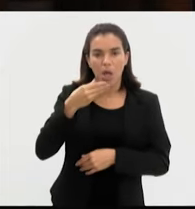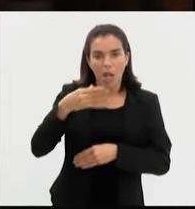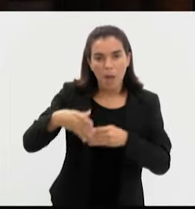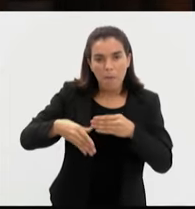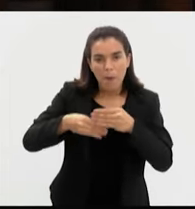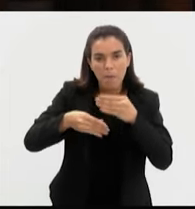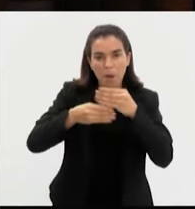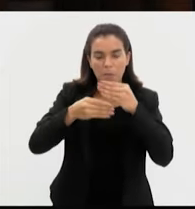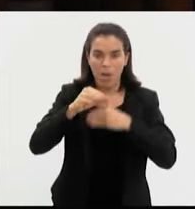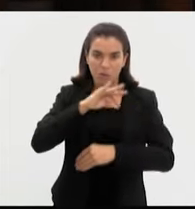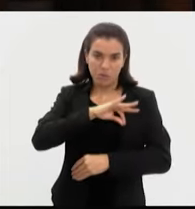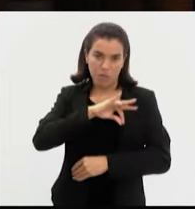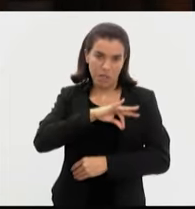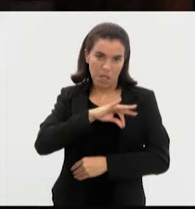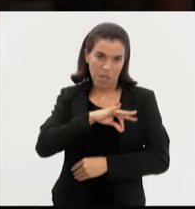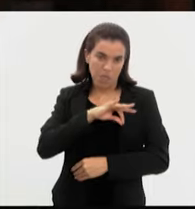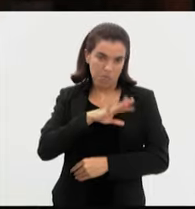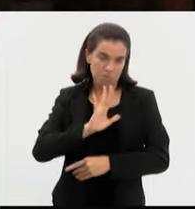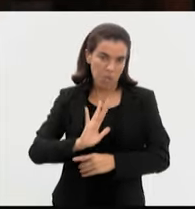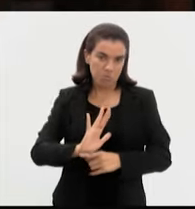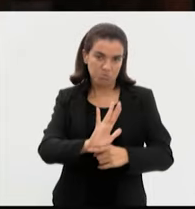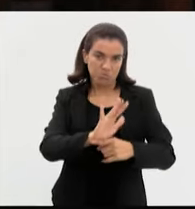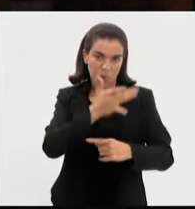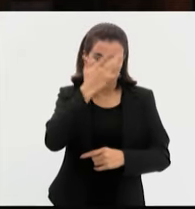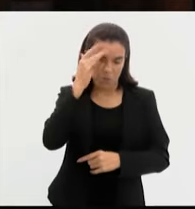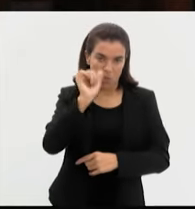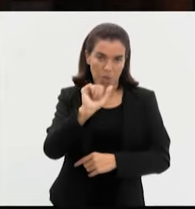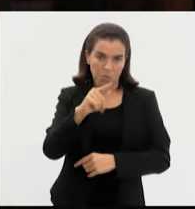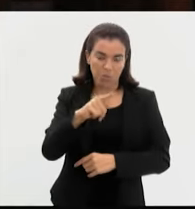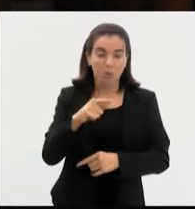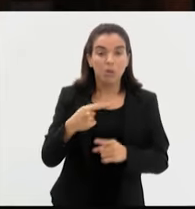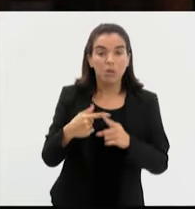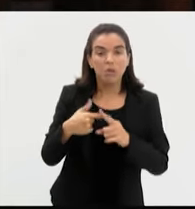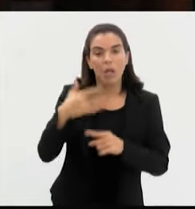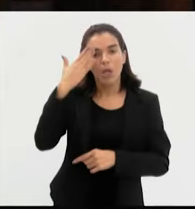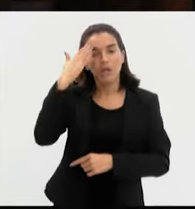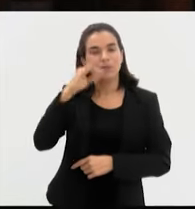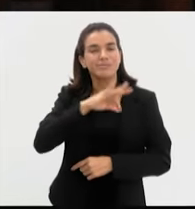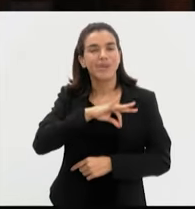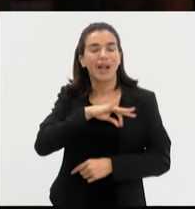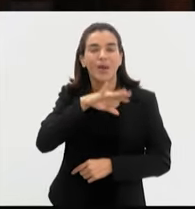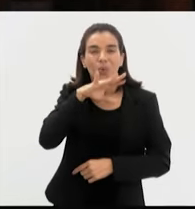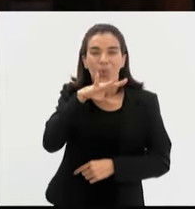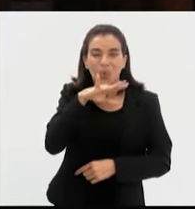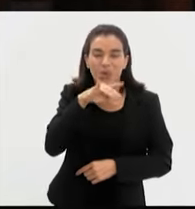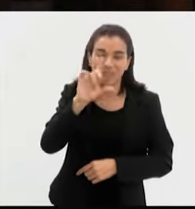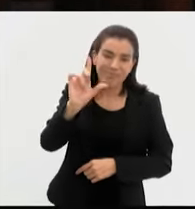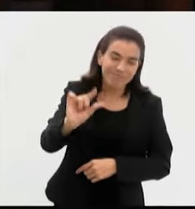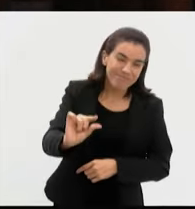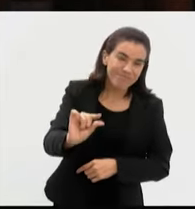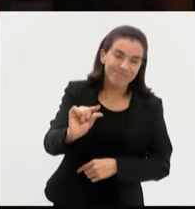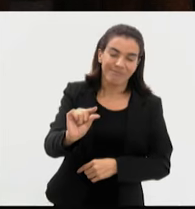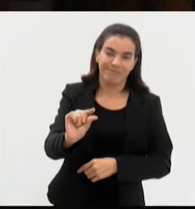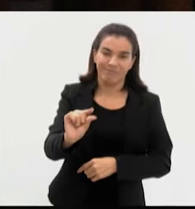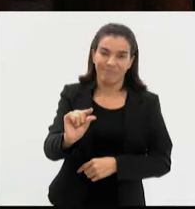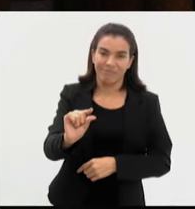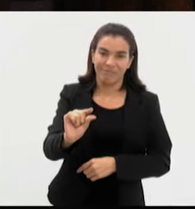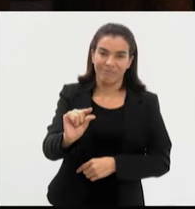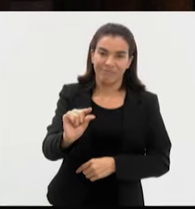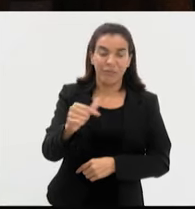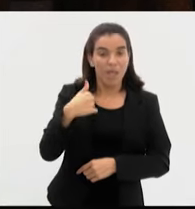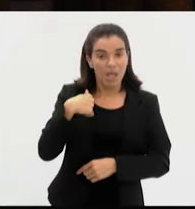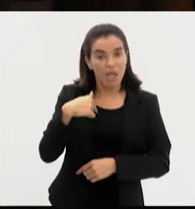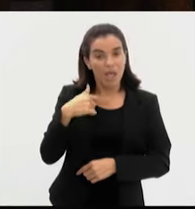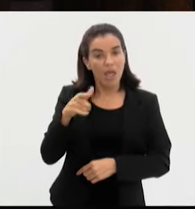forma alguma gratificação para realmente ajudar o reformado porque eu sei que o salário é ruim o salário é ruim eu fui